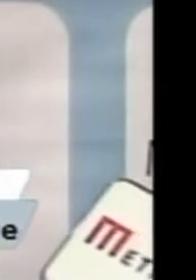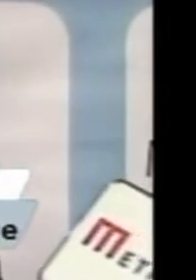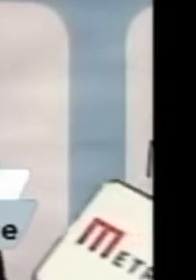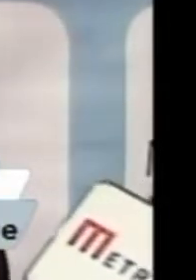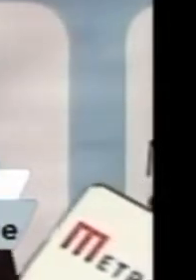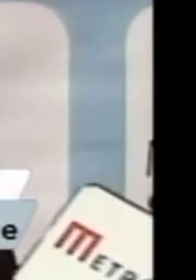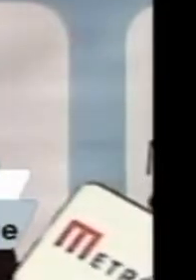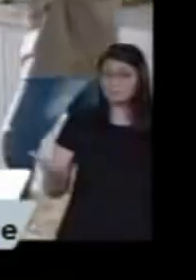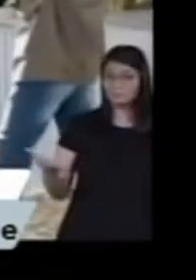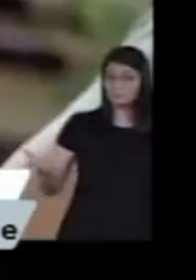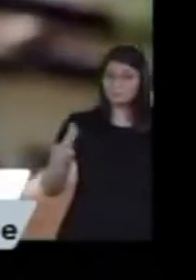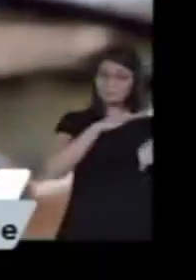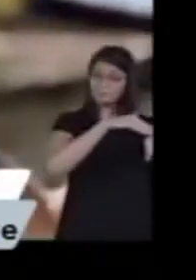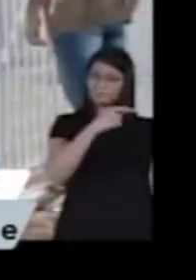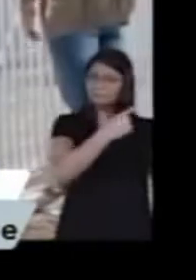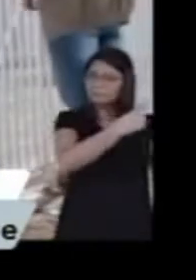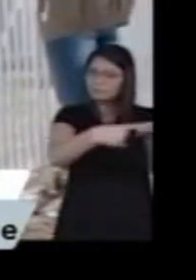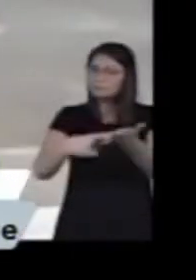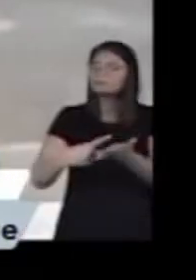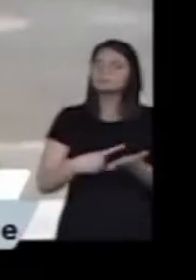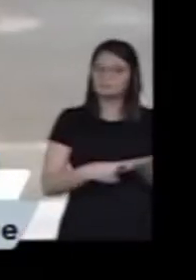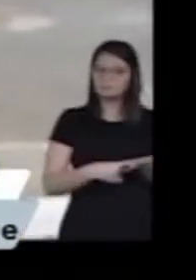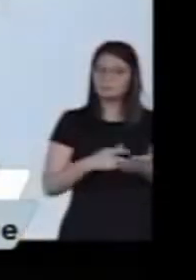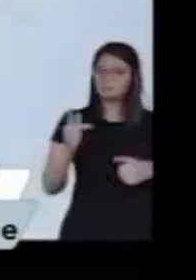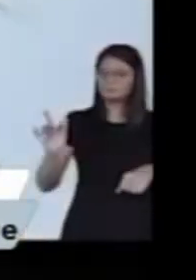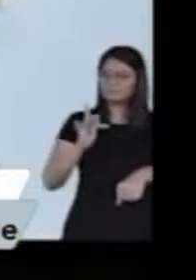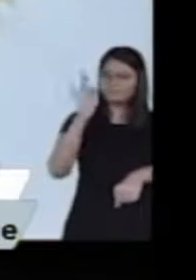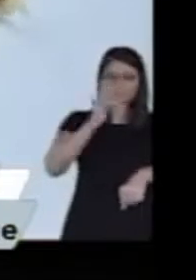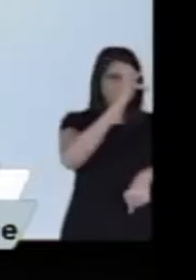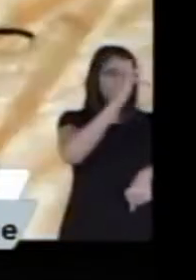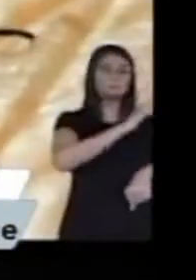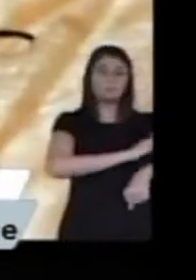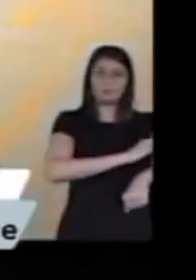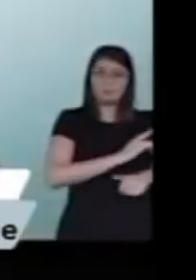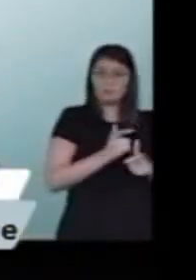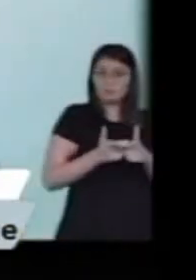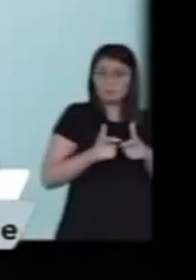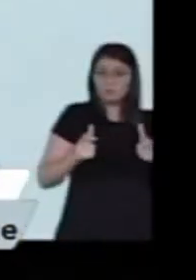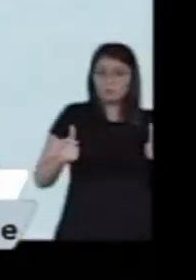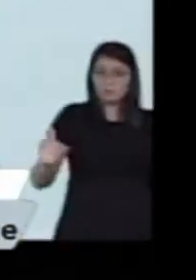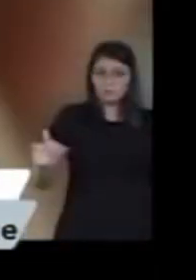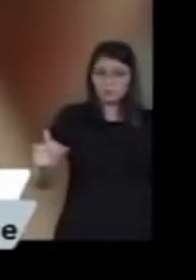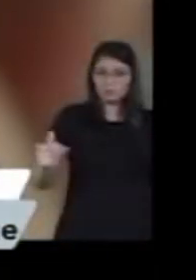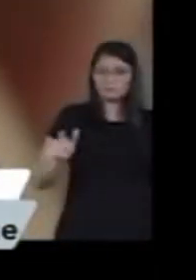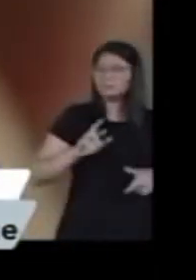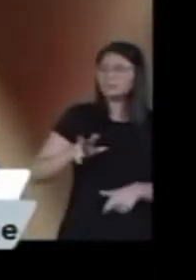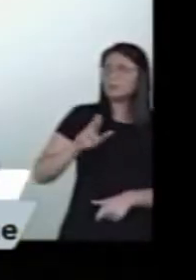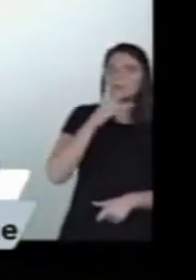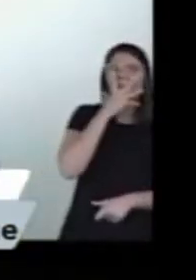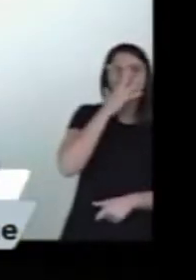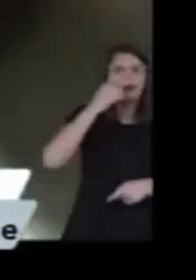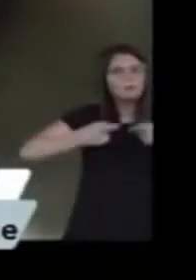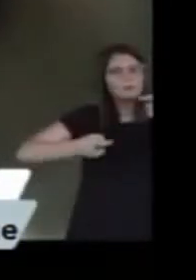epidemia seria muito menor a campanha publicitária usa depoimentos reais e de profissionais da área da saúde para sensibilizar